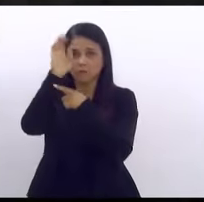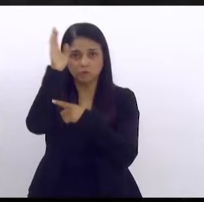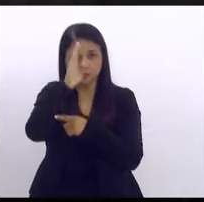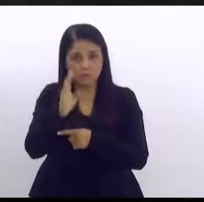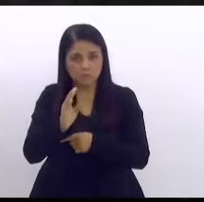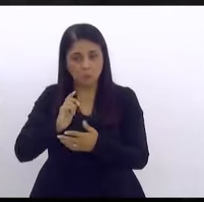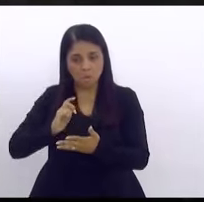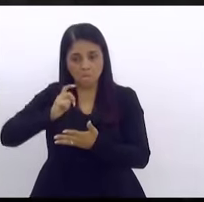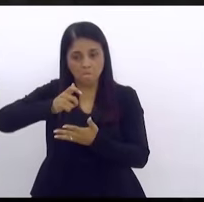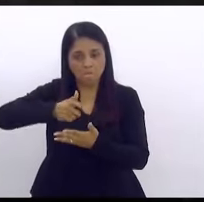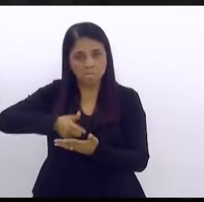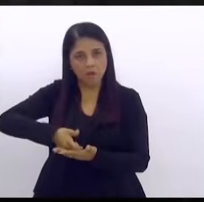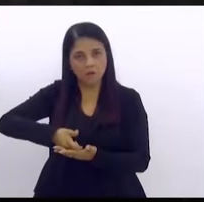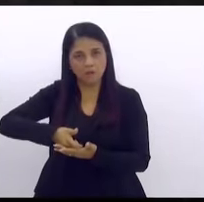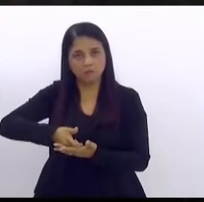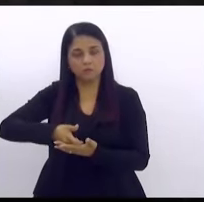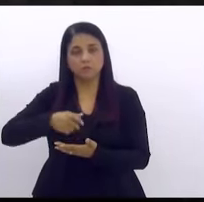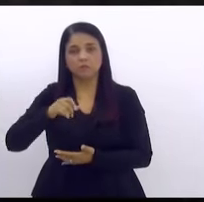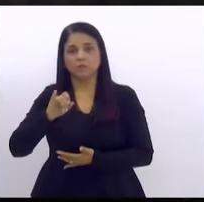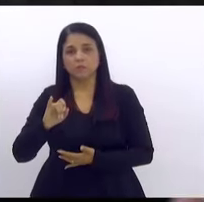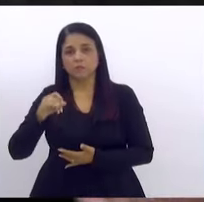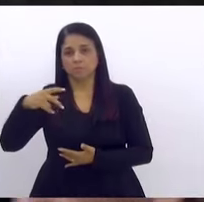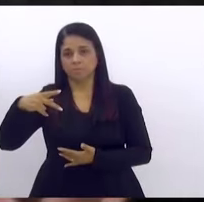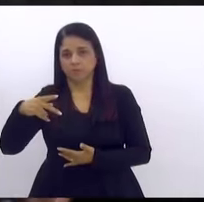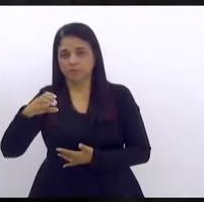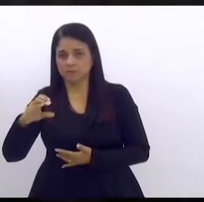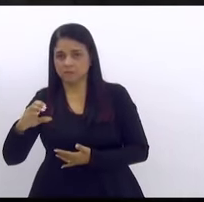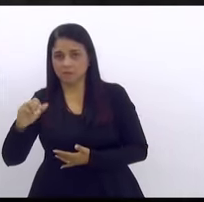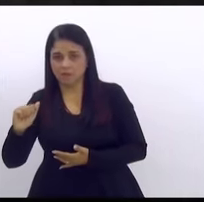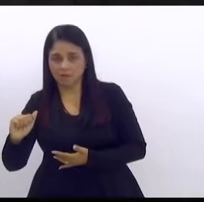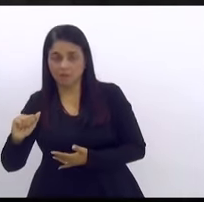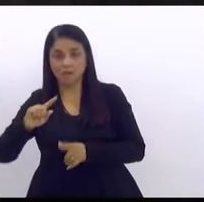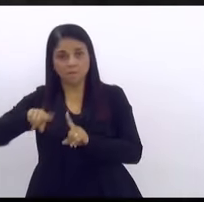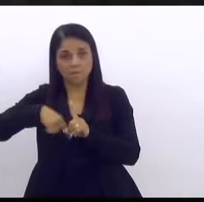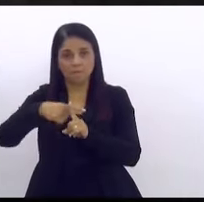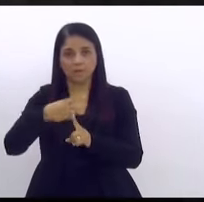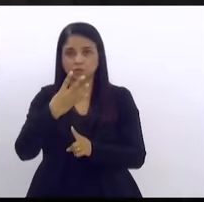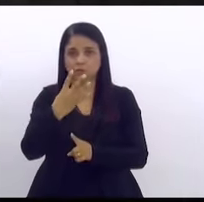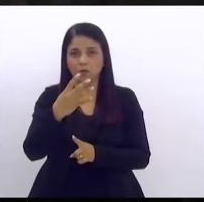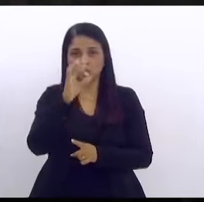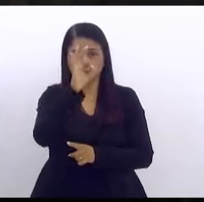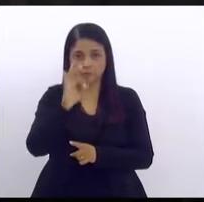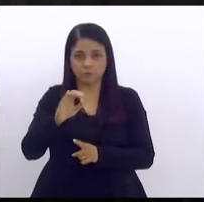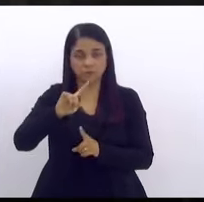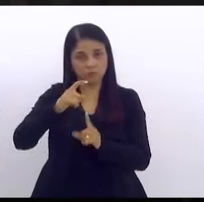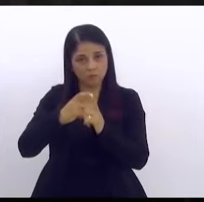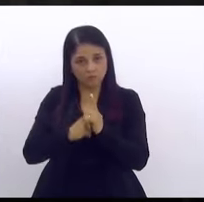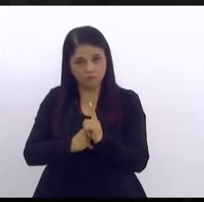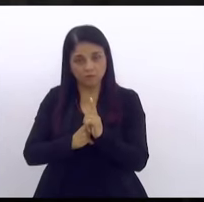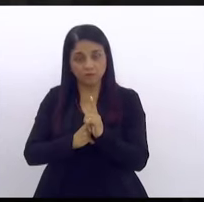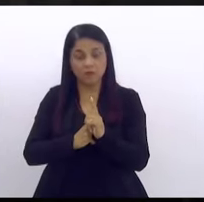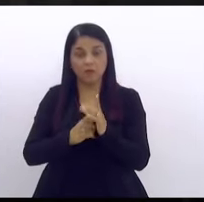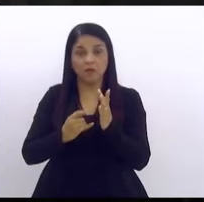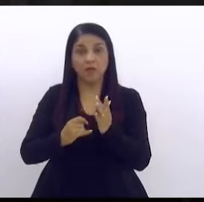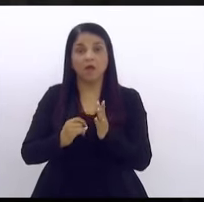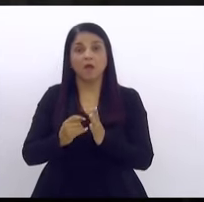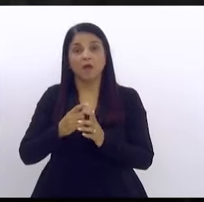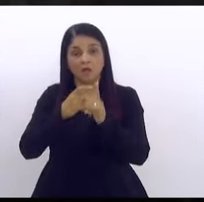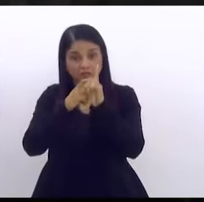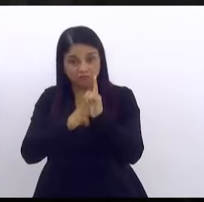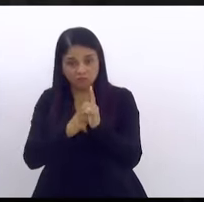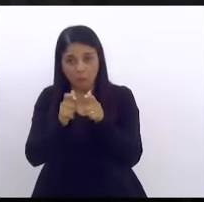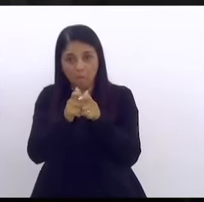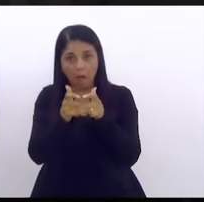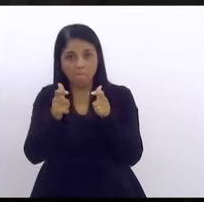estar pagando IPCA mais 4% da dívida. A dívida só faz crescer. Como pode